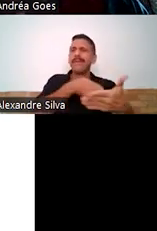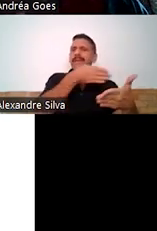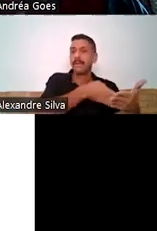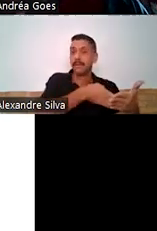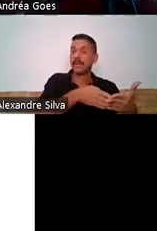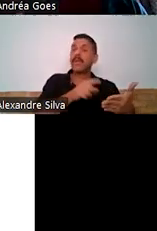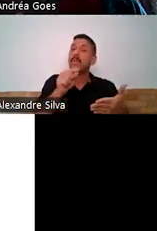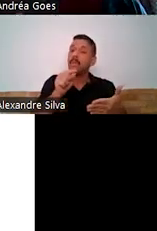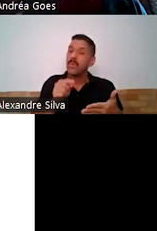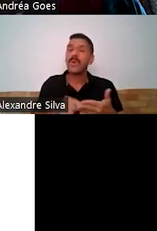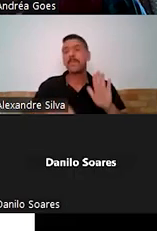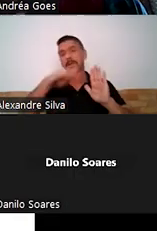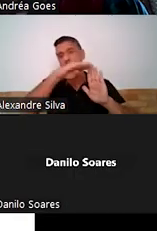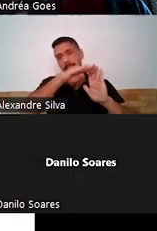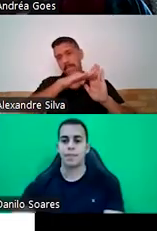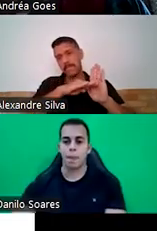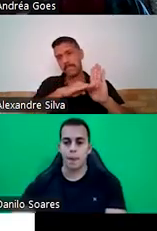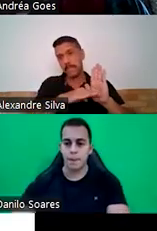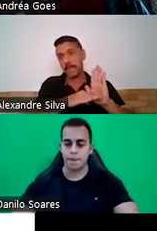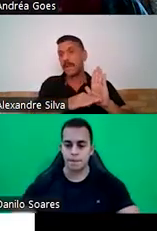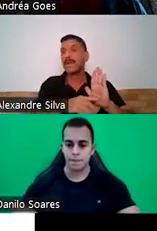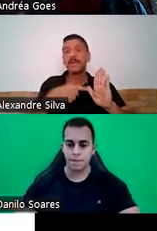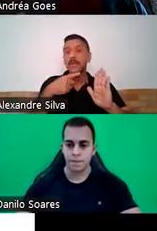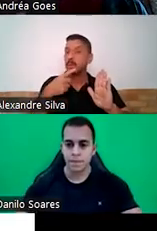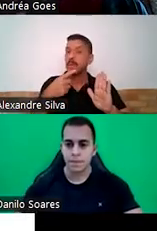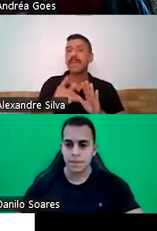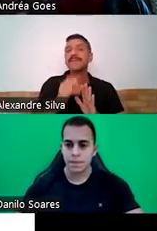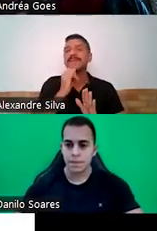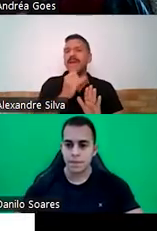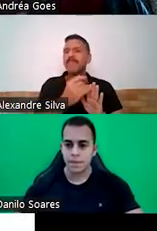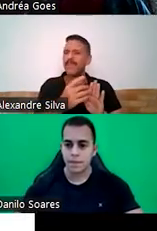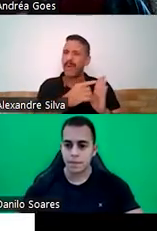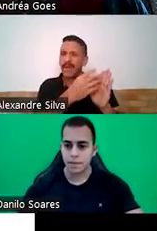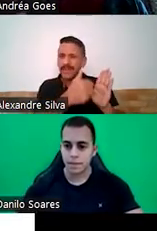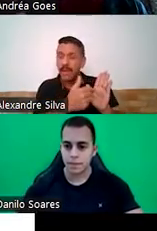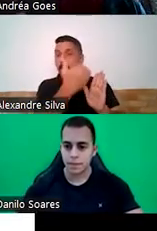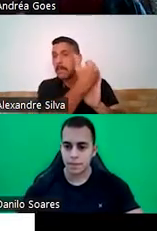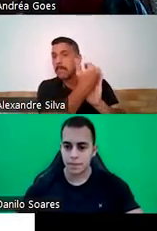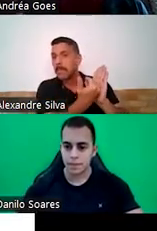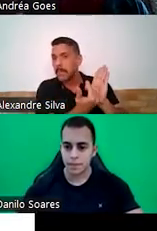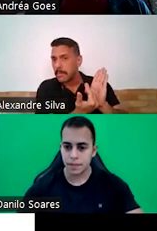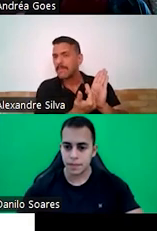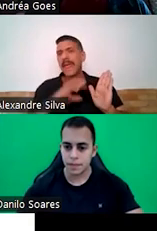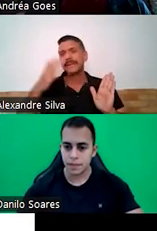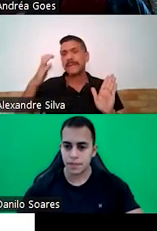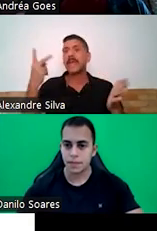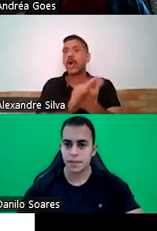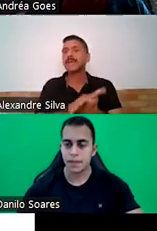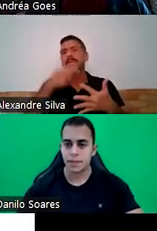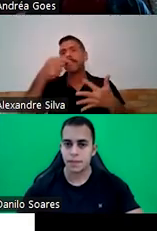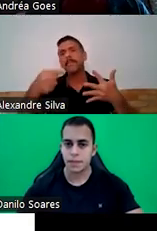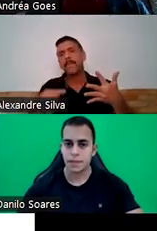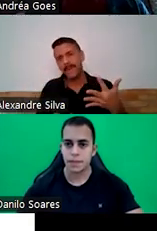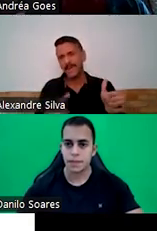ele lista alguns obstáculos e exemplifica alguns deles com exemplos científicos da